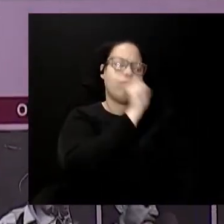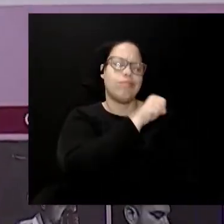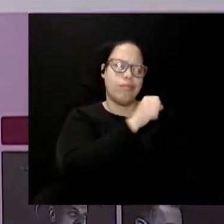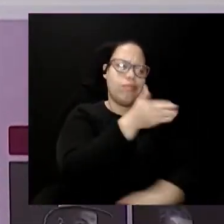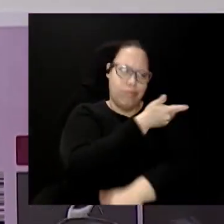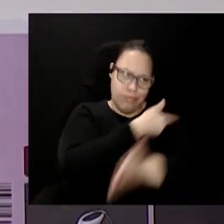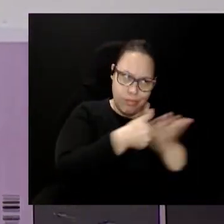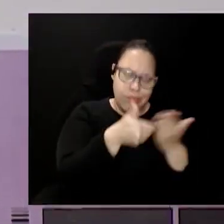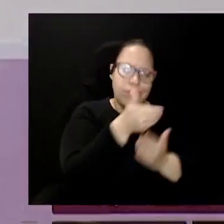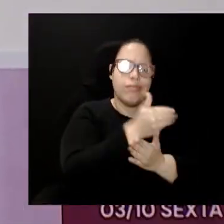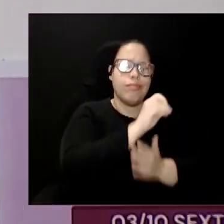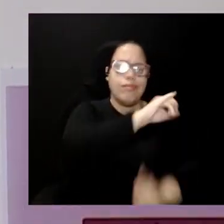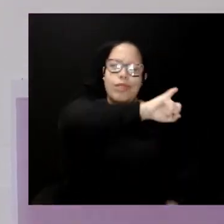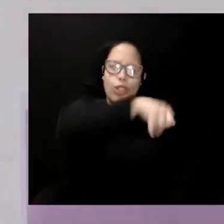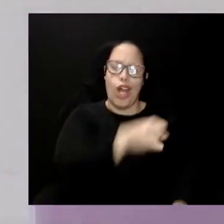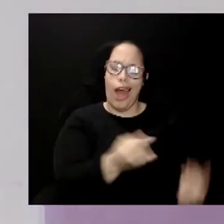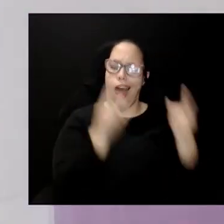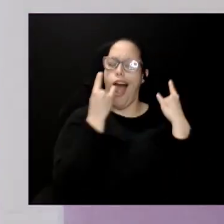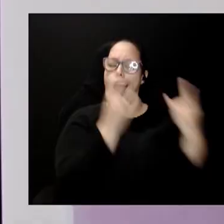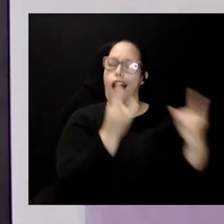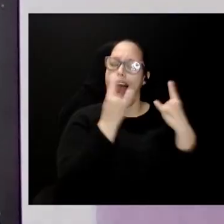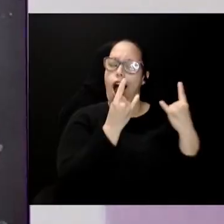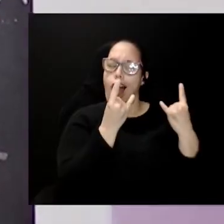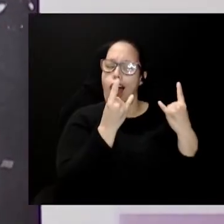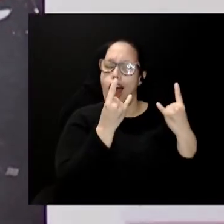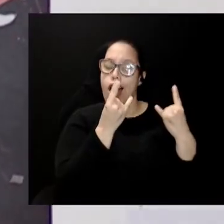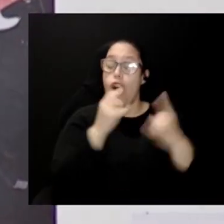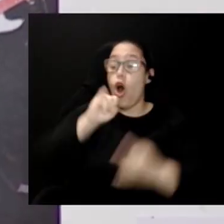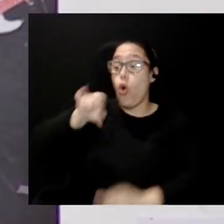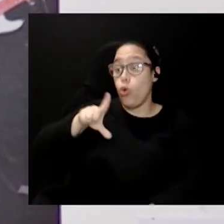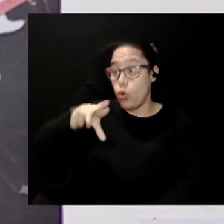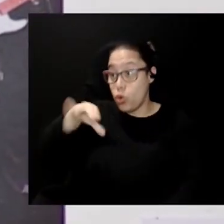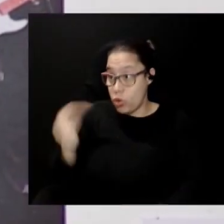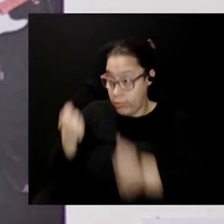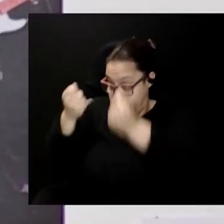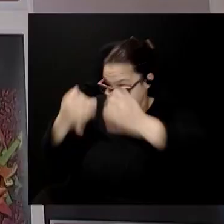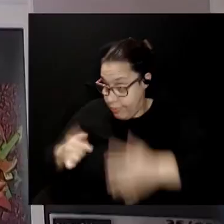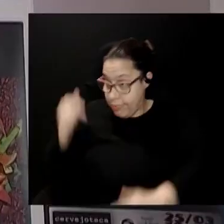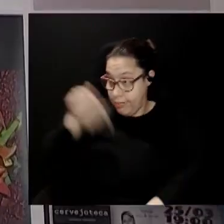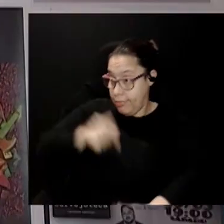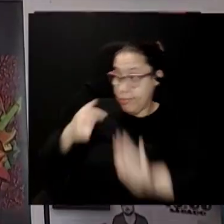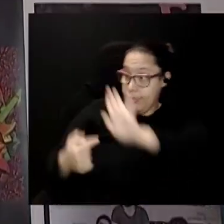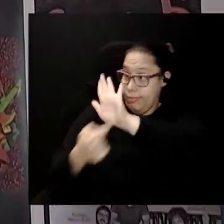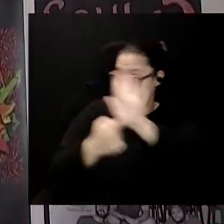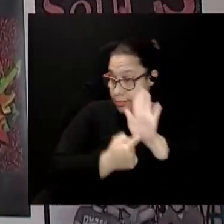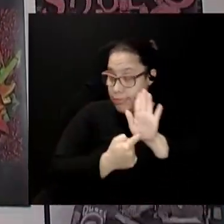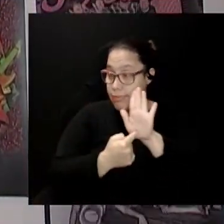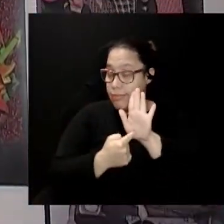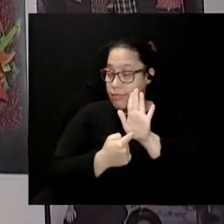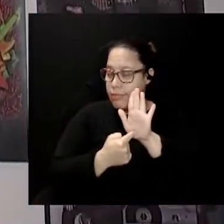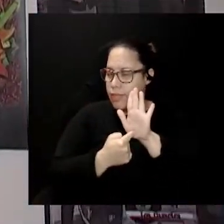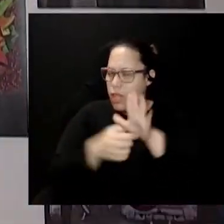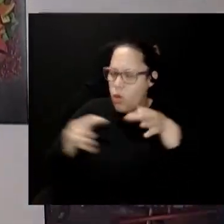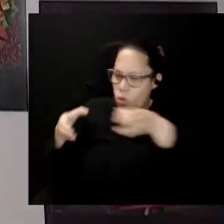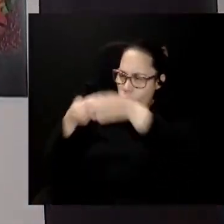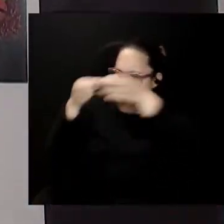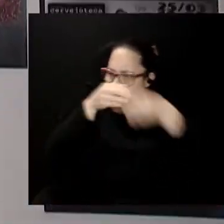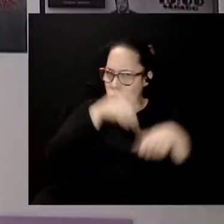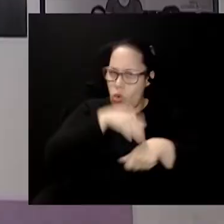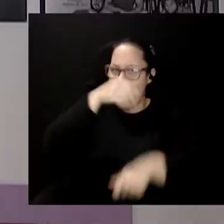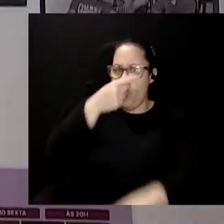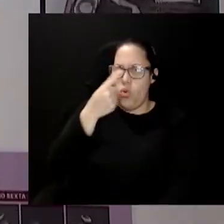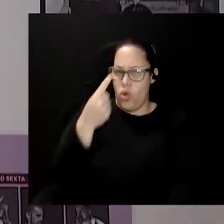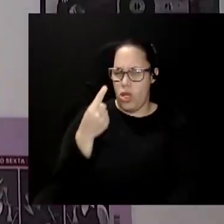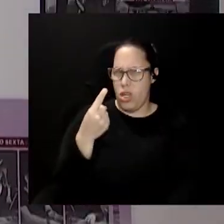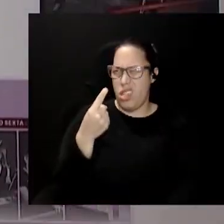rock. E, Júlia, falando ainda aqui da exposição, ela reúne mais de 100 cartazes, né,